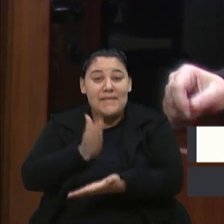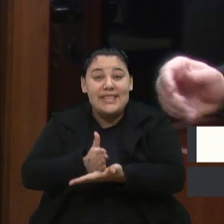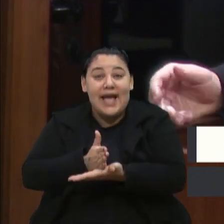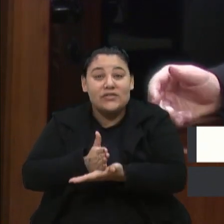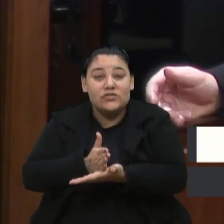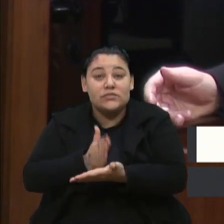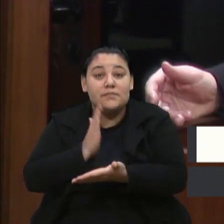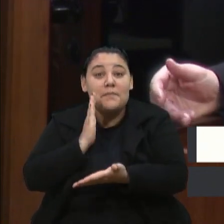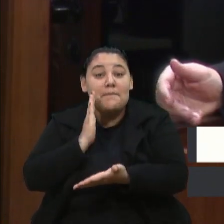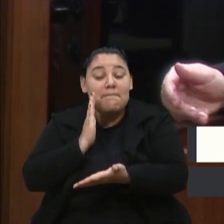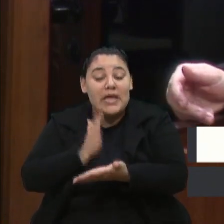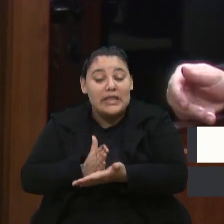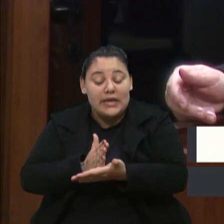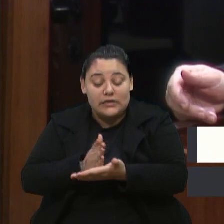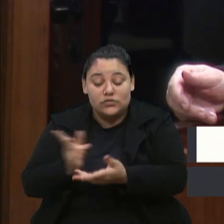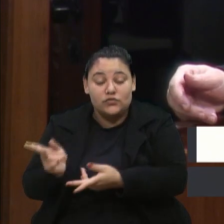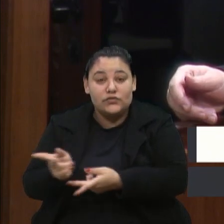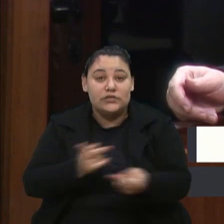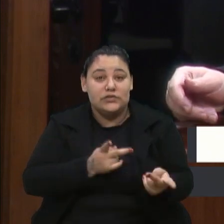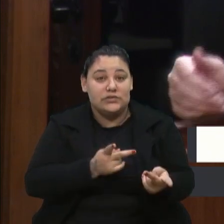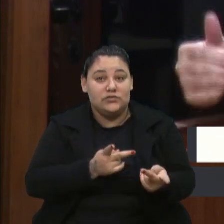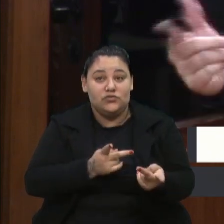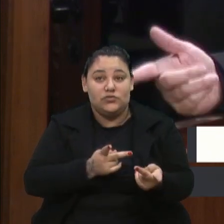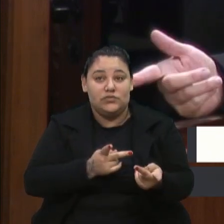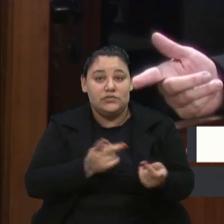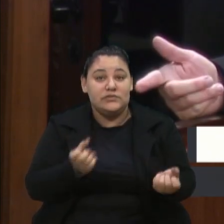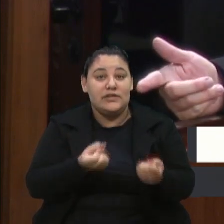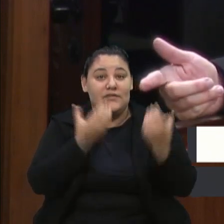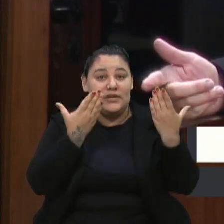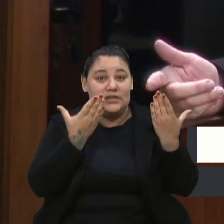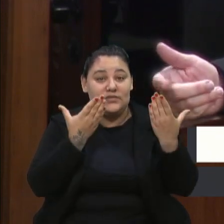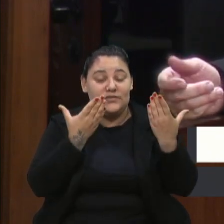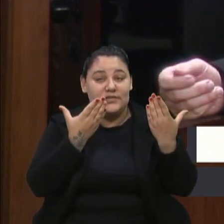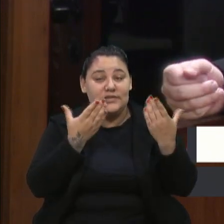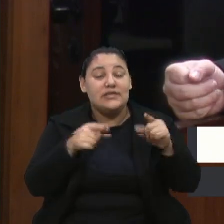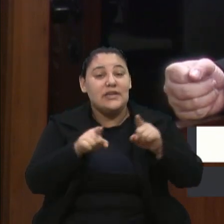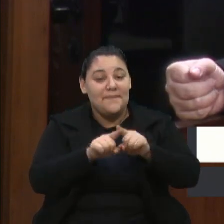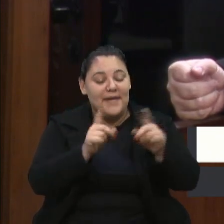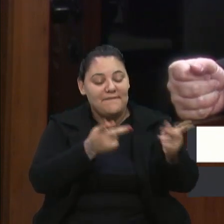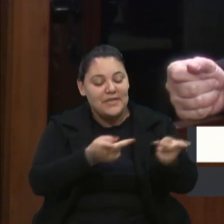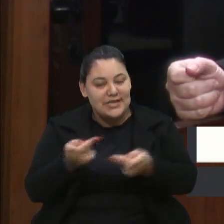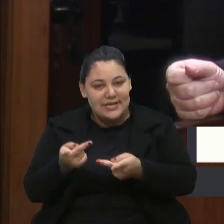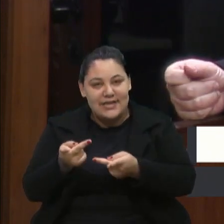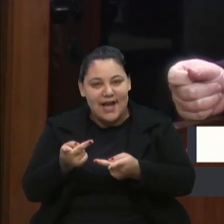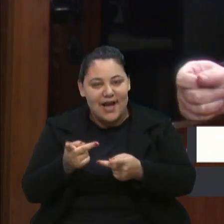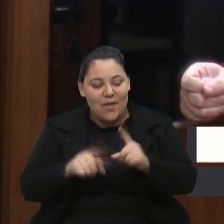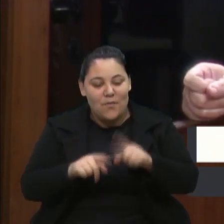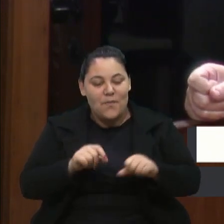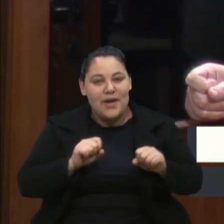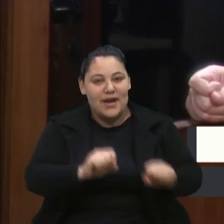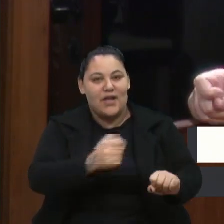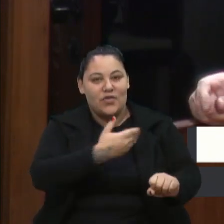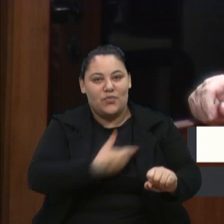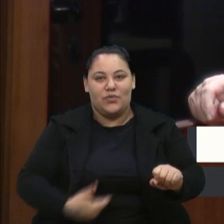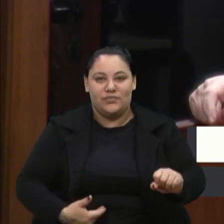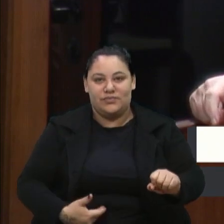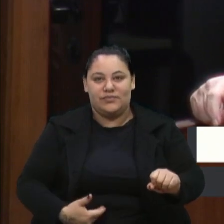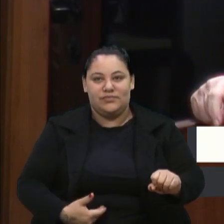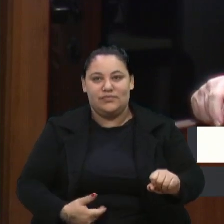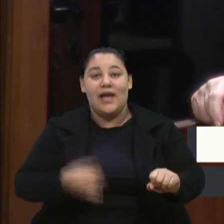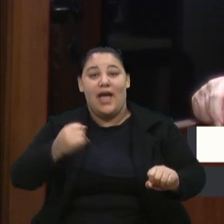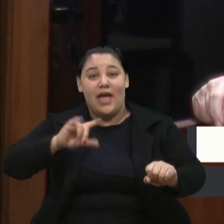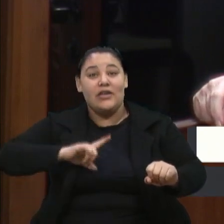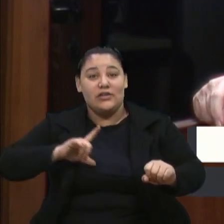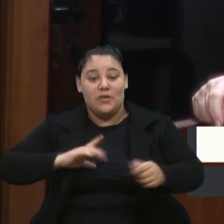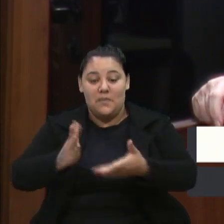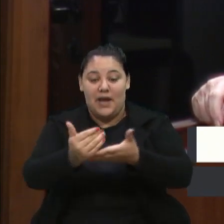da uva irem ao mercado público. Sendo assim, nós teríamos uma arrecadação, nessa arrecadação, ainda